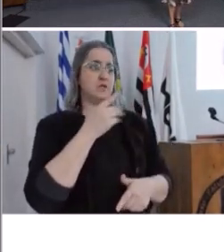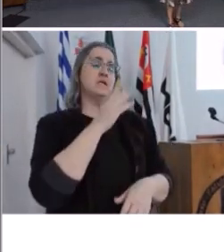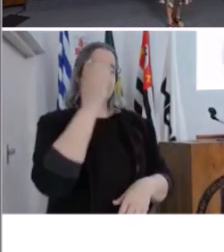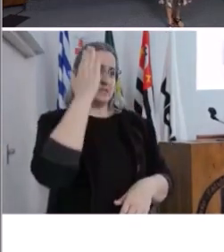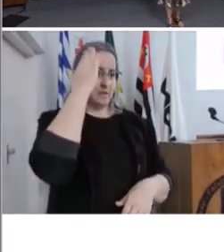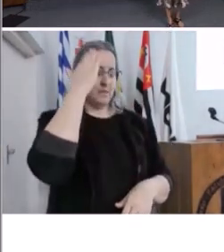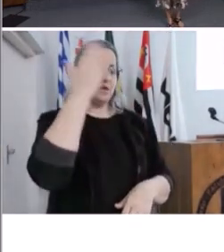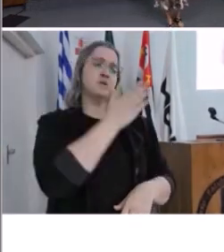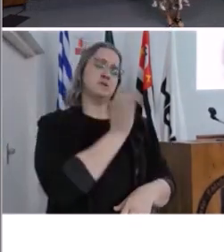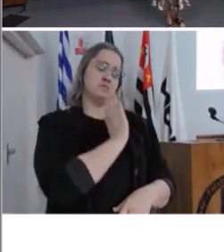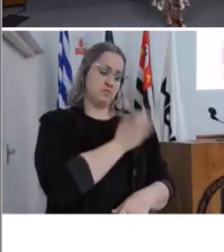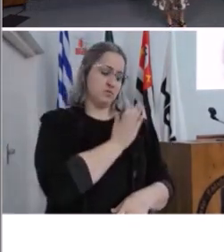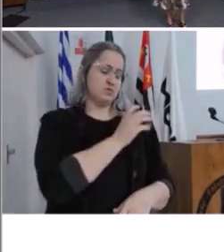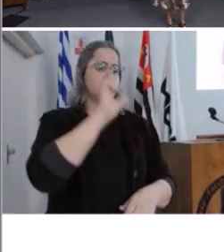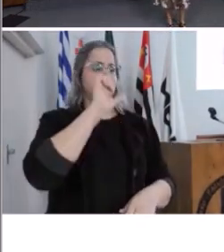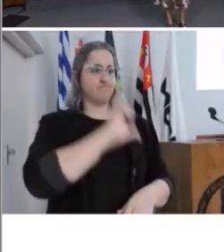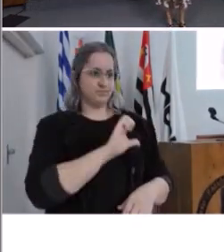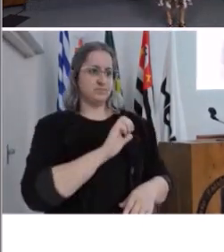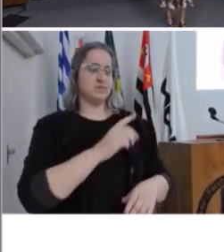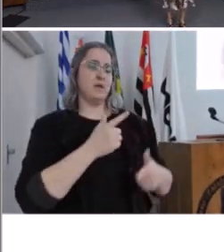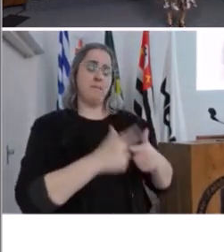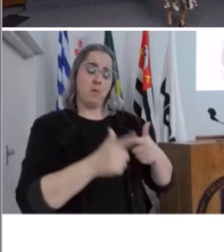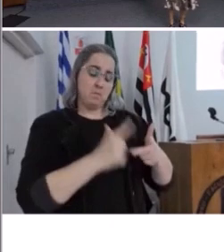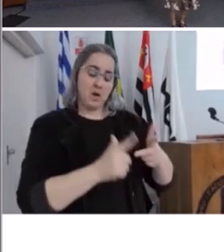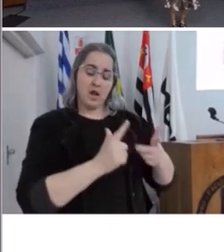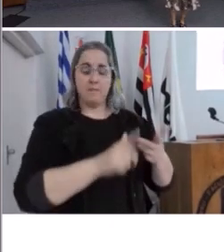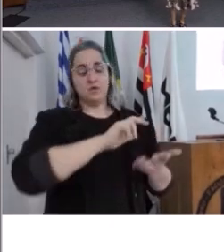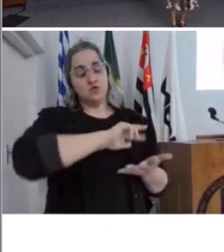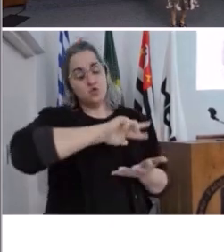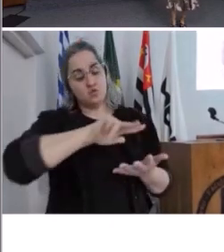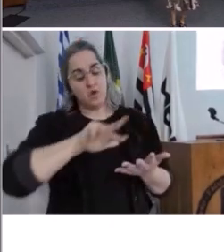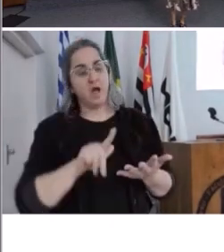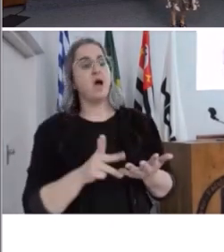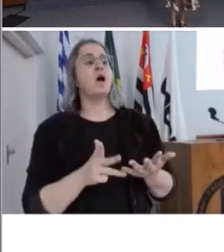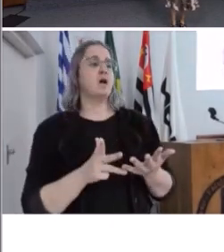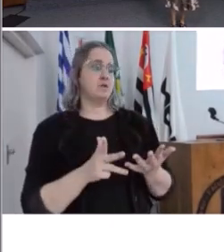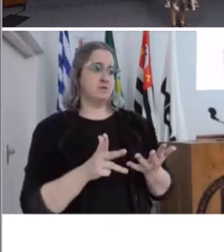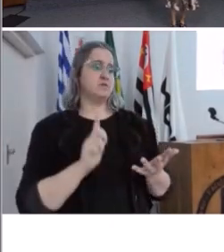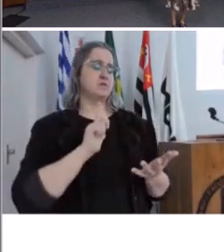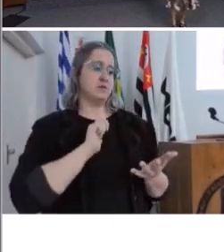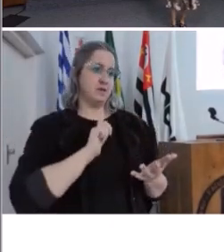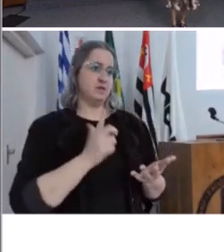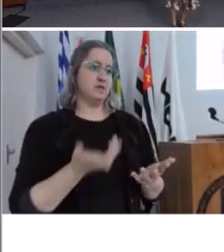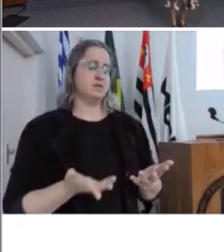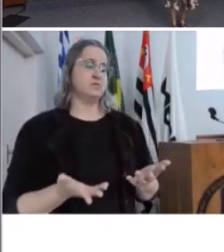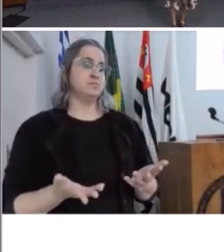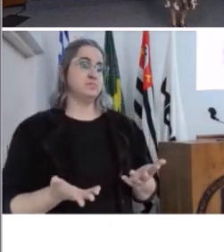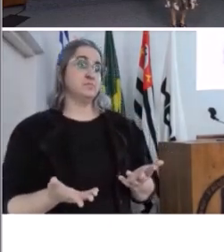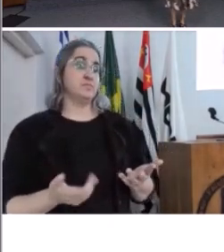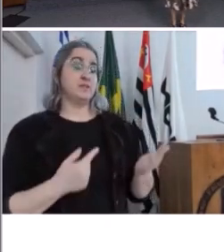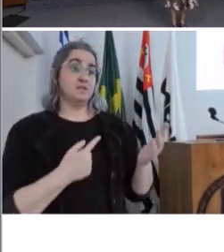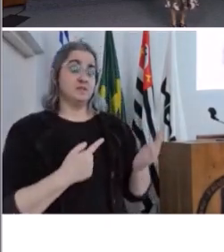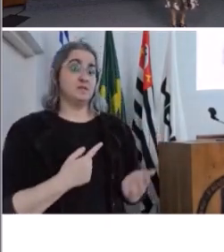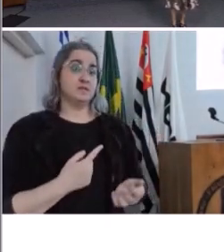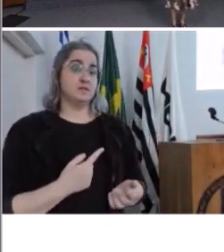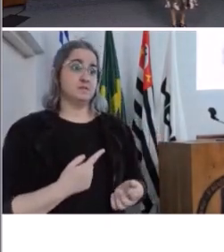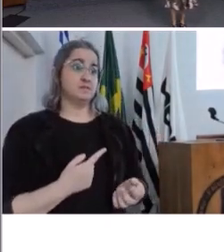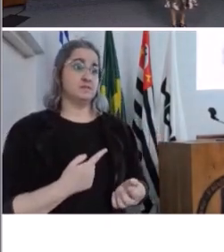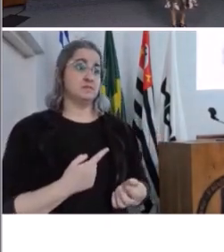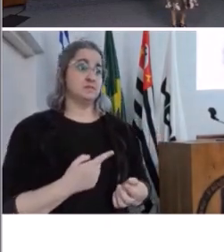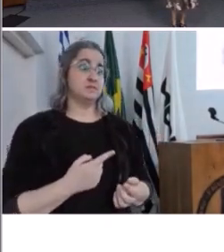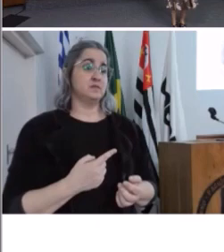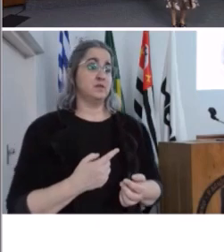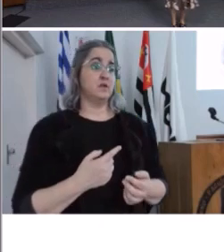cardiopatas, eles têm uma alteração de fluxo salivar bem significativa, eles acabam tendo uma alteração, um déficit em